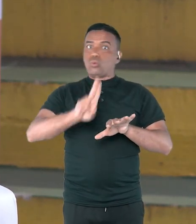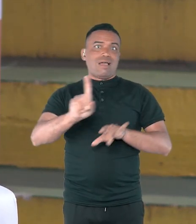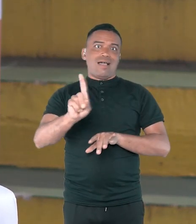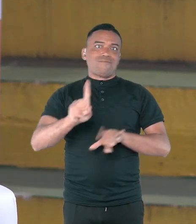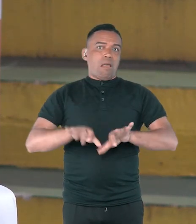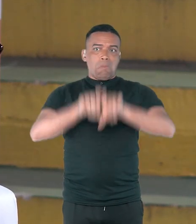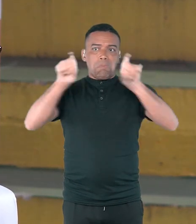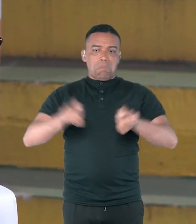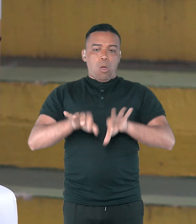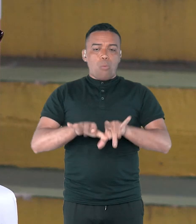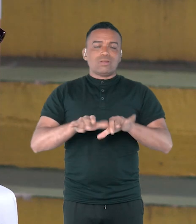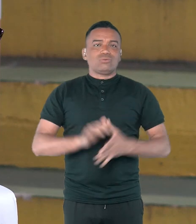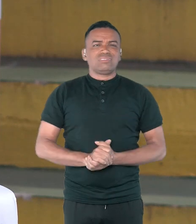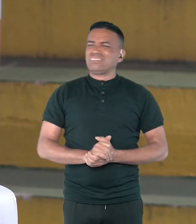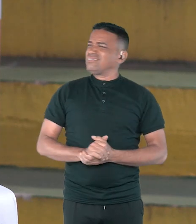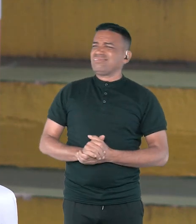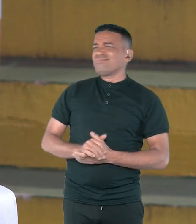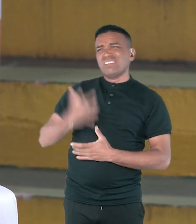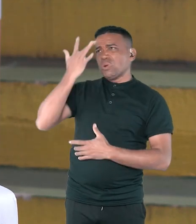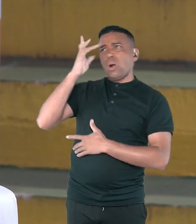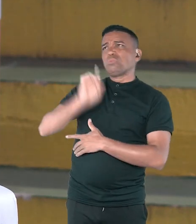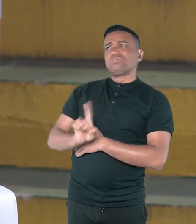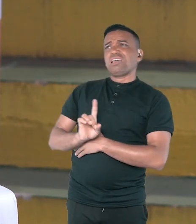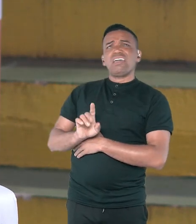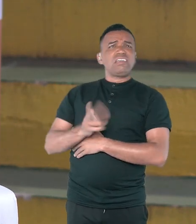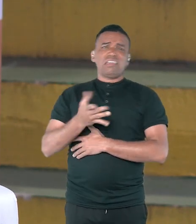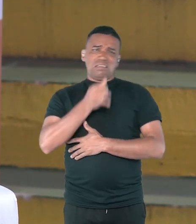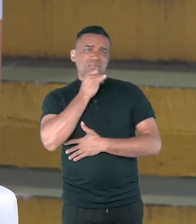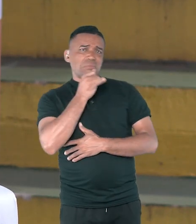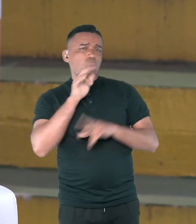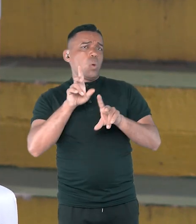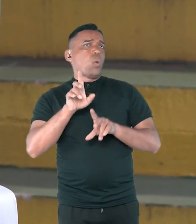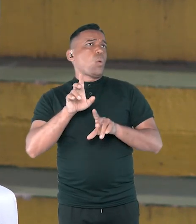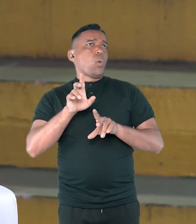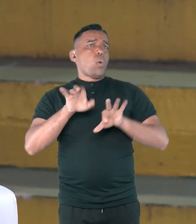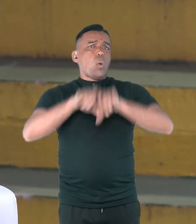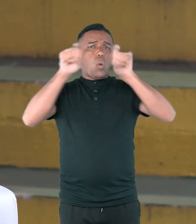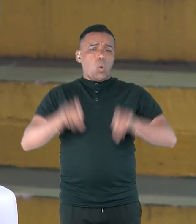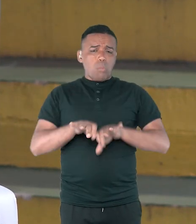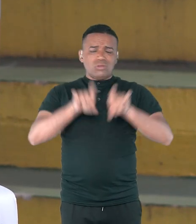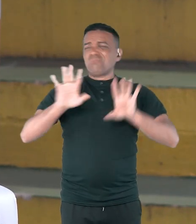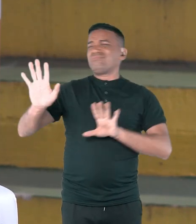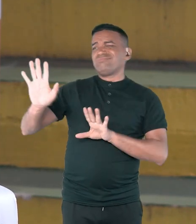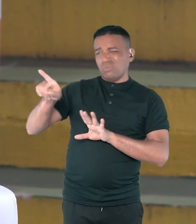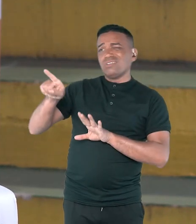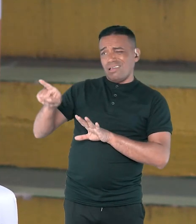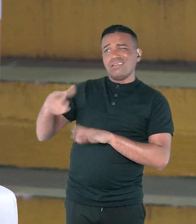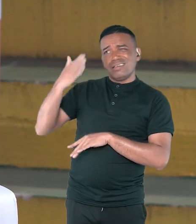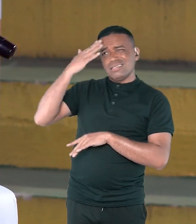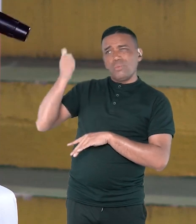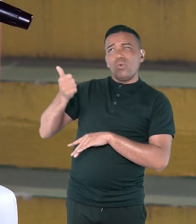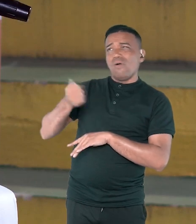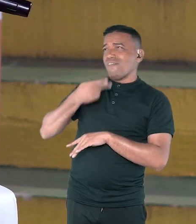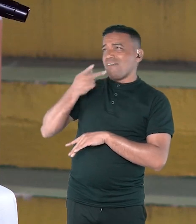Não usava. E aí eu falei, mas eu não sei nem usar um... Aí eles falaram, não, mas é que